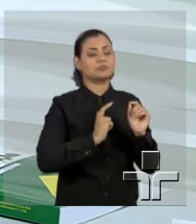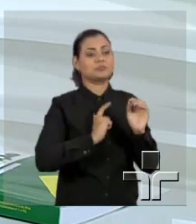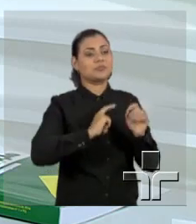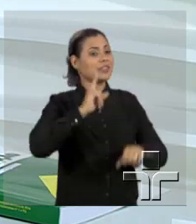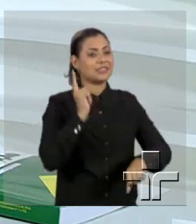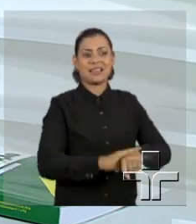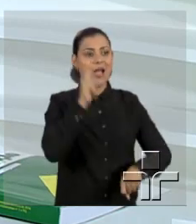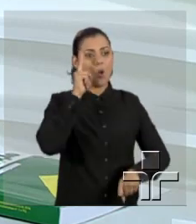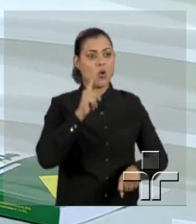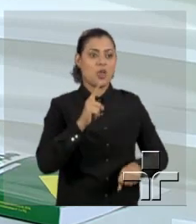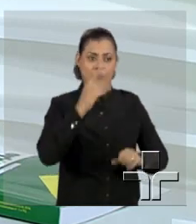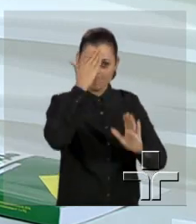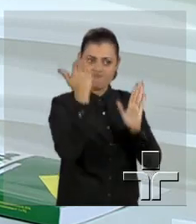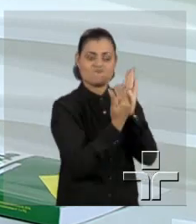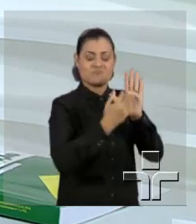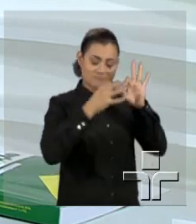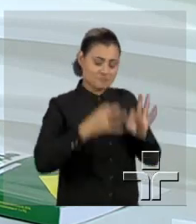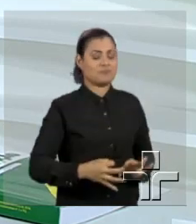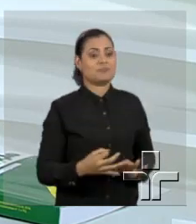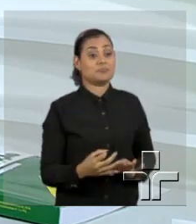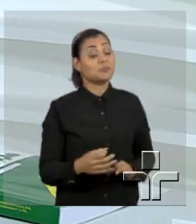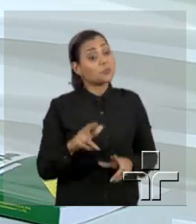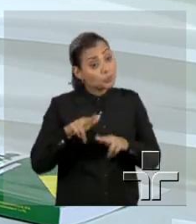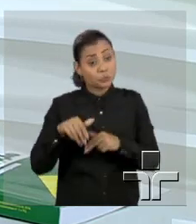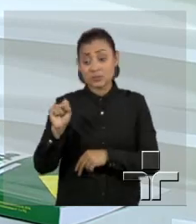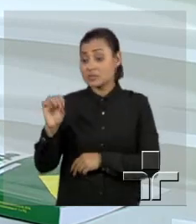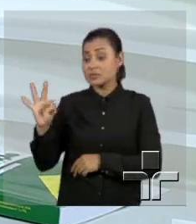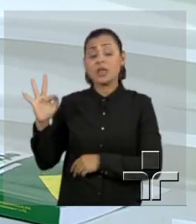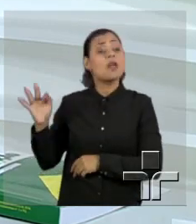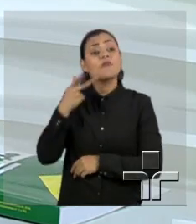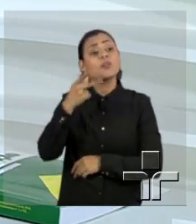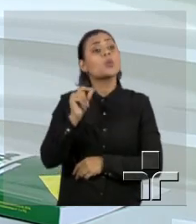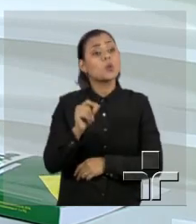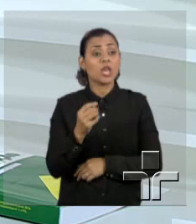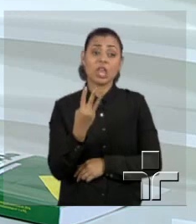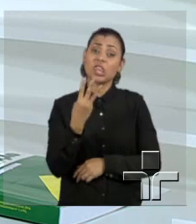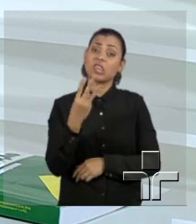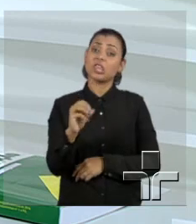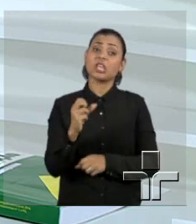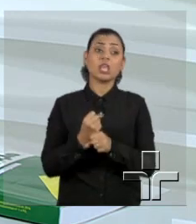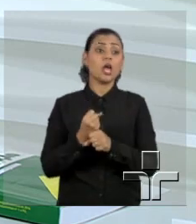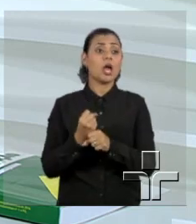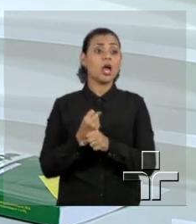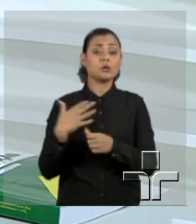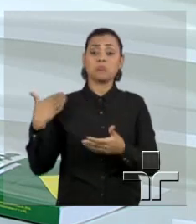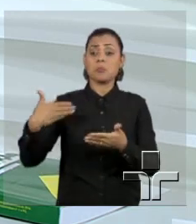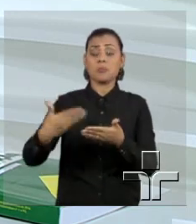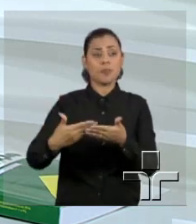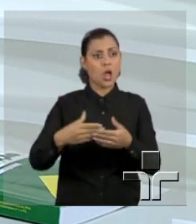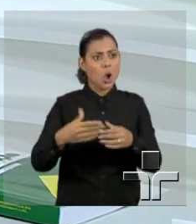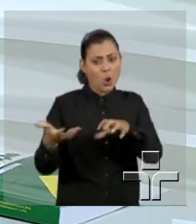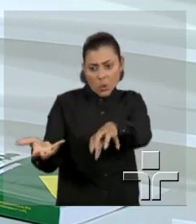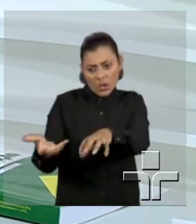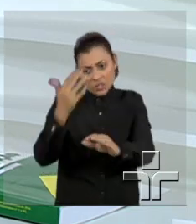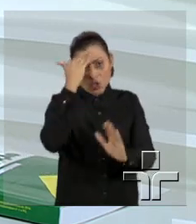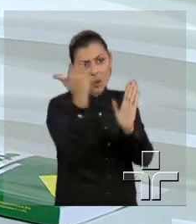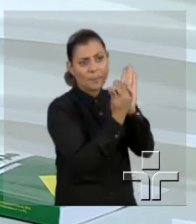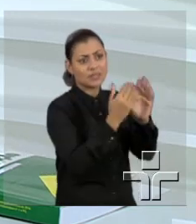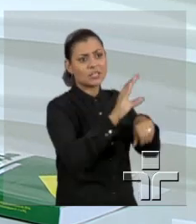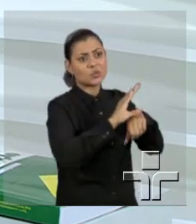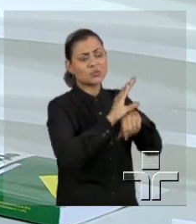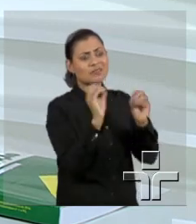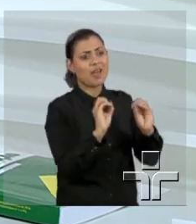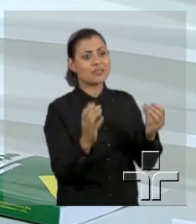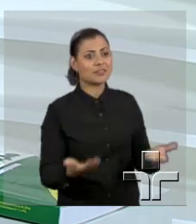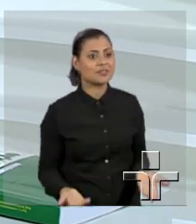imediata. Aí foi que o Supremo fez. Disse: olha, 30 anos e o Congresso não está cumprindo a Constituição. E isso não